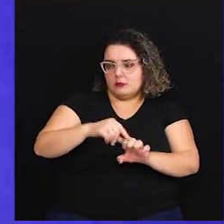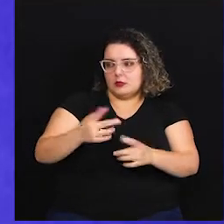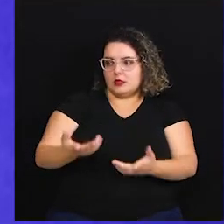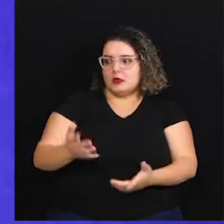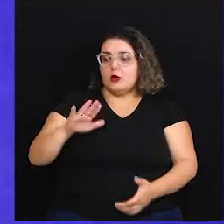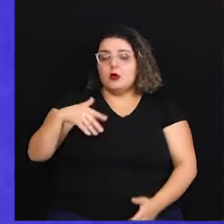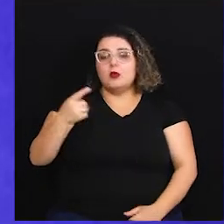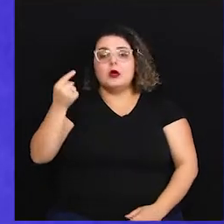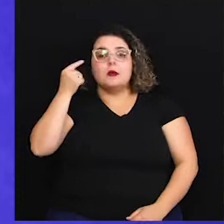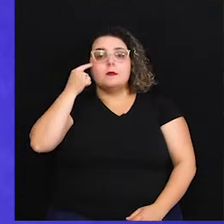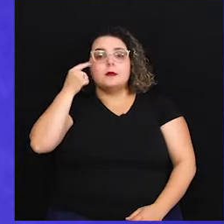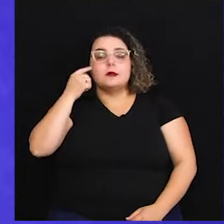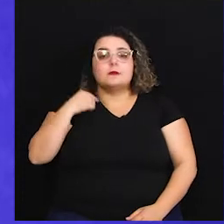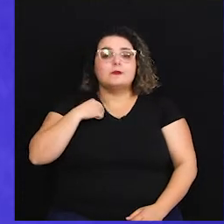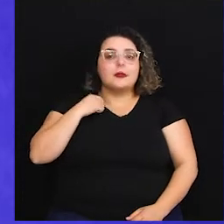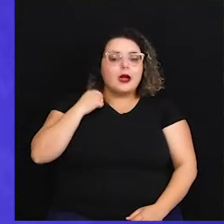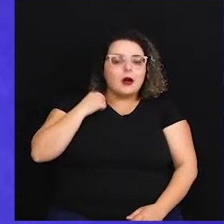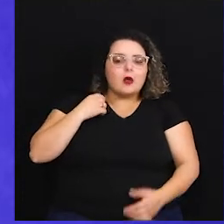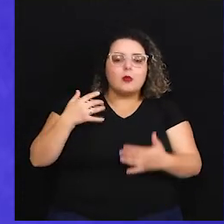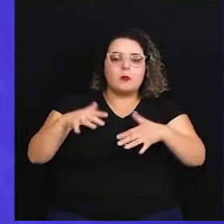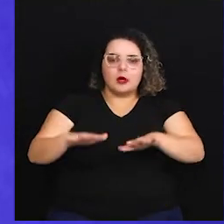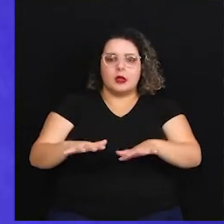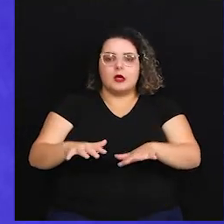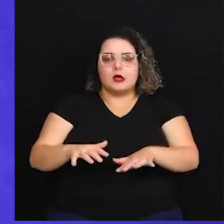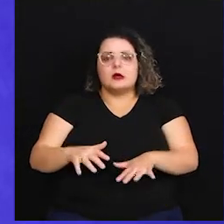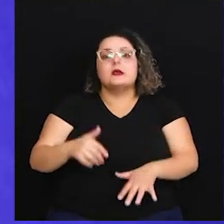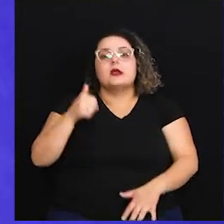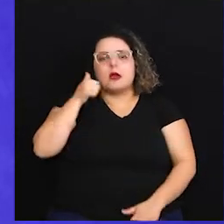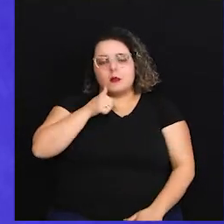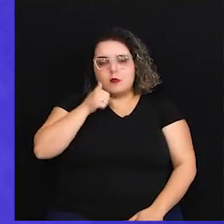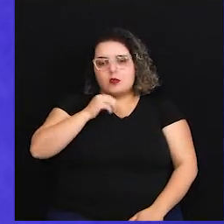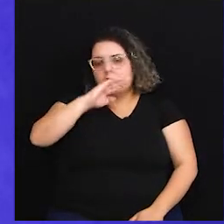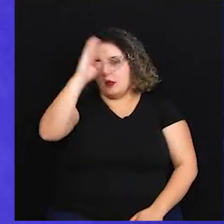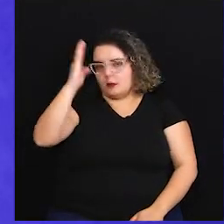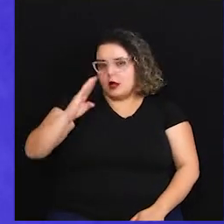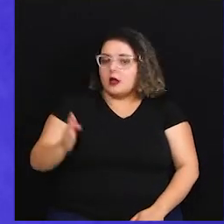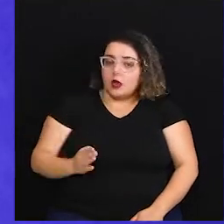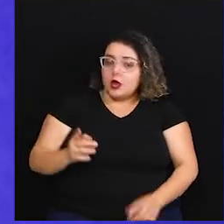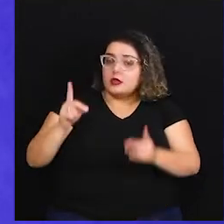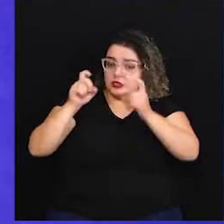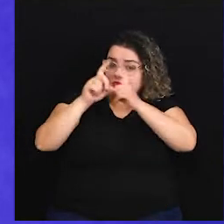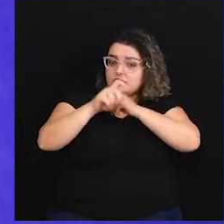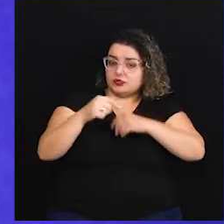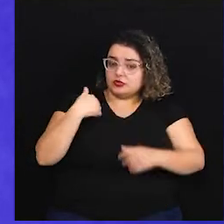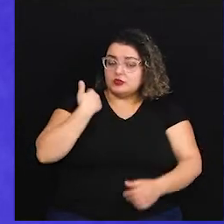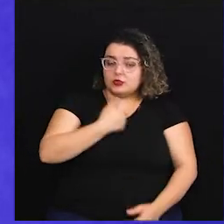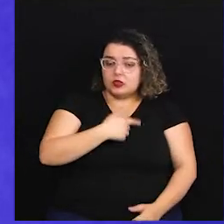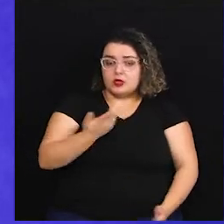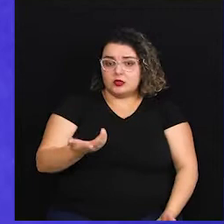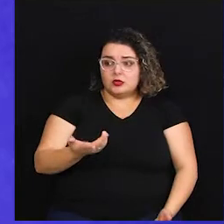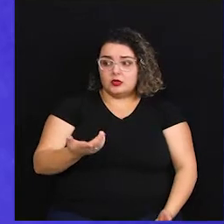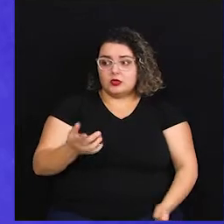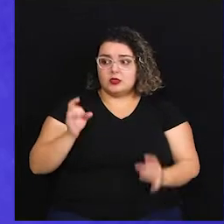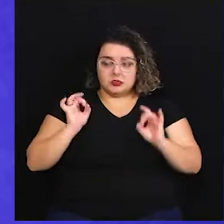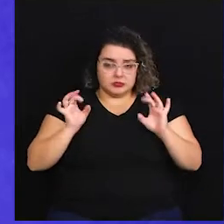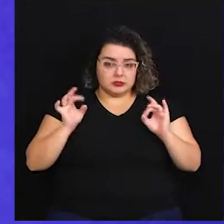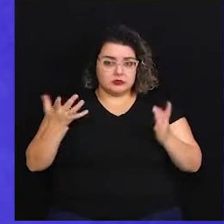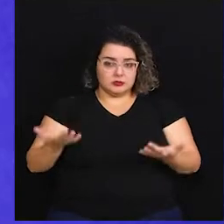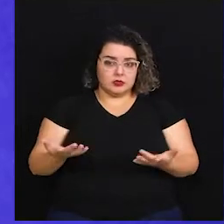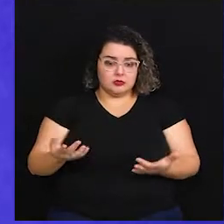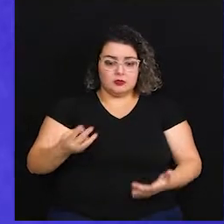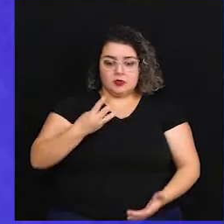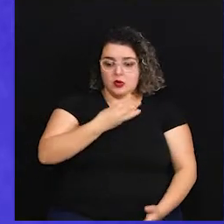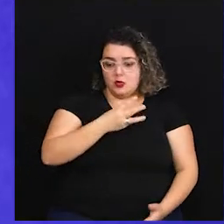nessa roupa inclusiva que veste a mulher brasileira, é algo assim muito difícil para nós especial, porque, por exemplo,